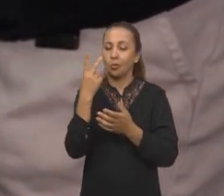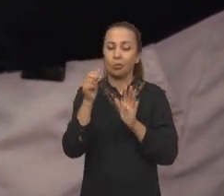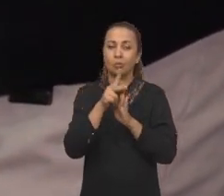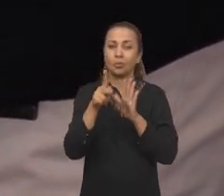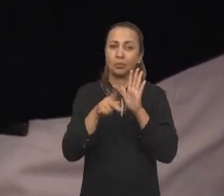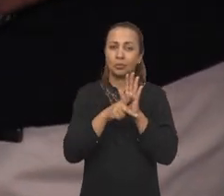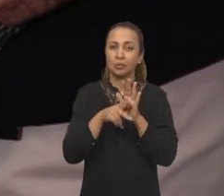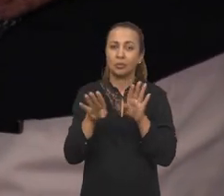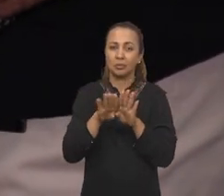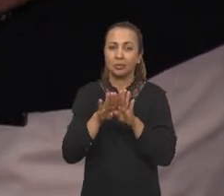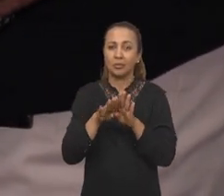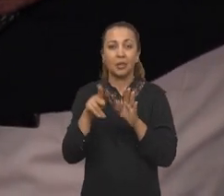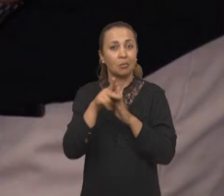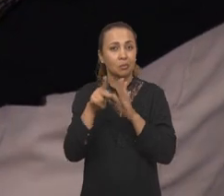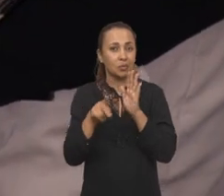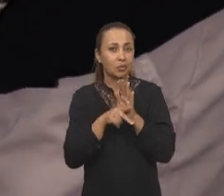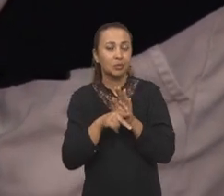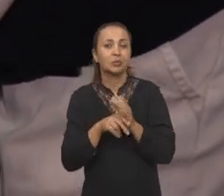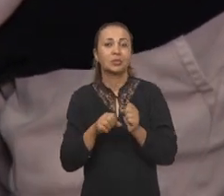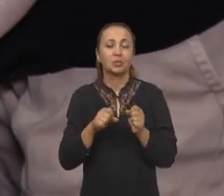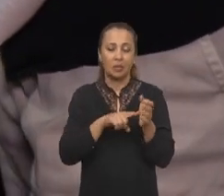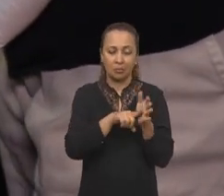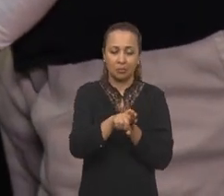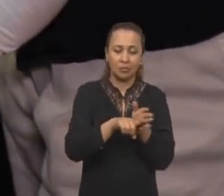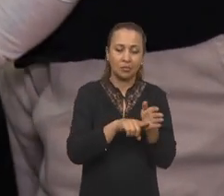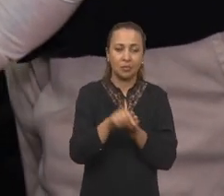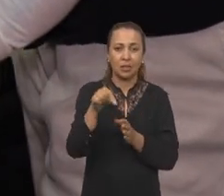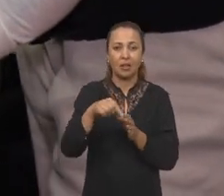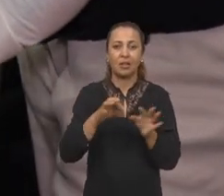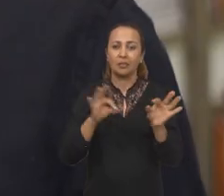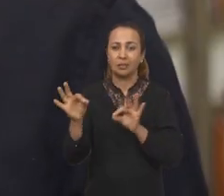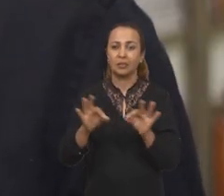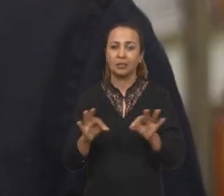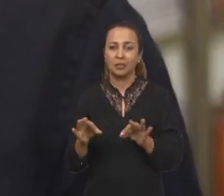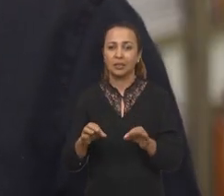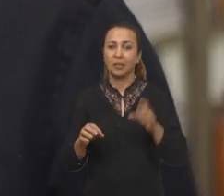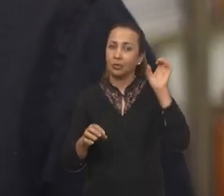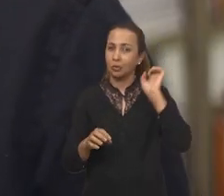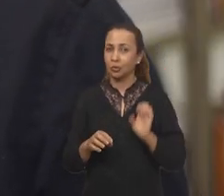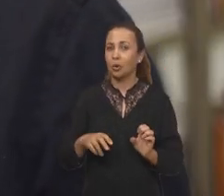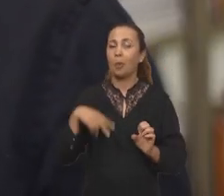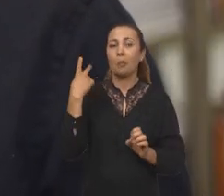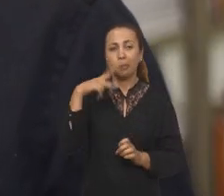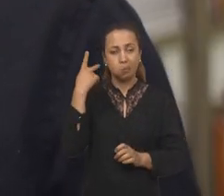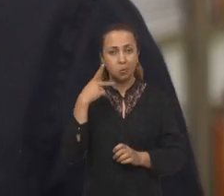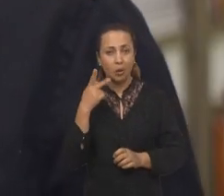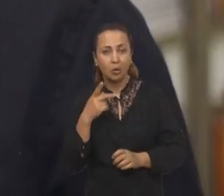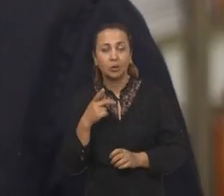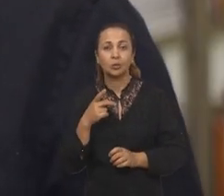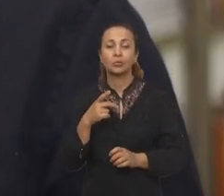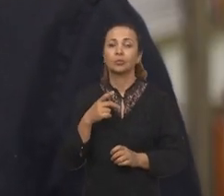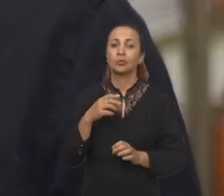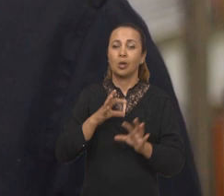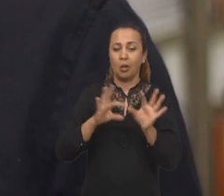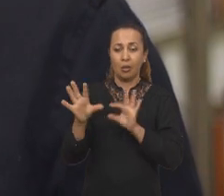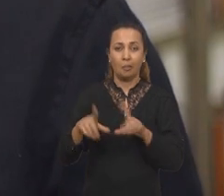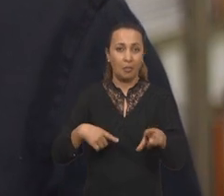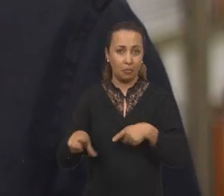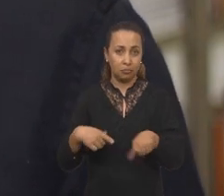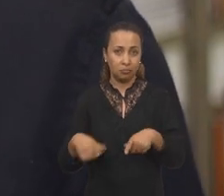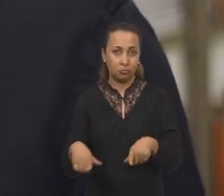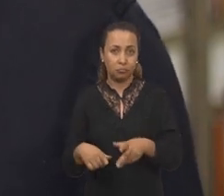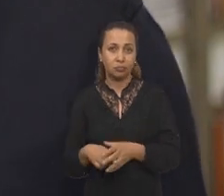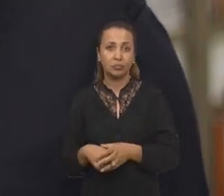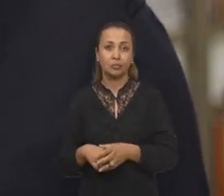ativos né que é o projeto que pesquisa essa organização de esquerda que eu falei a política Operária né é